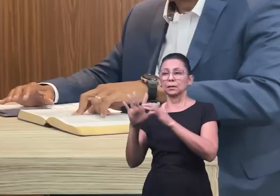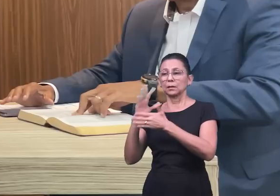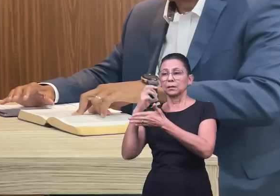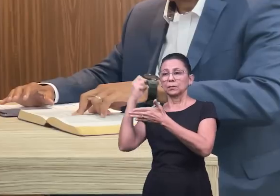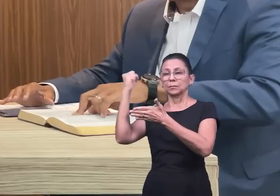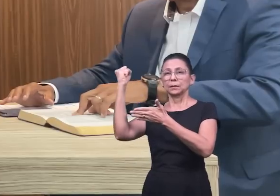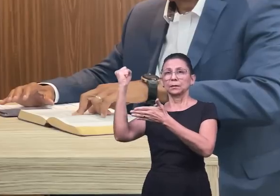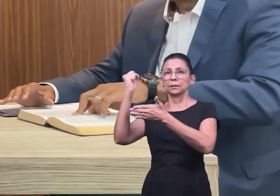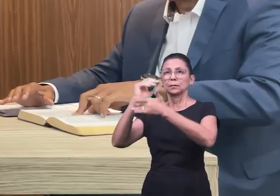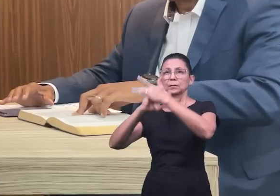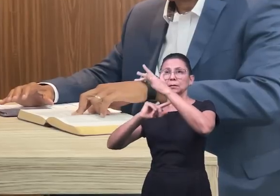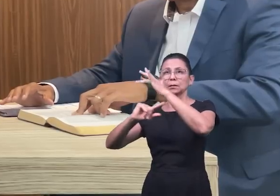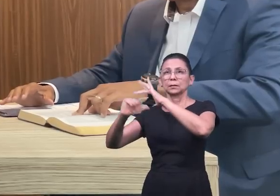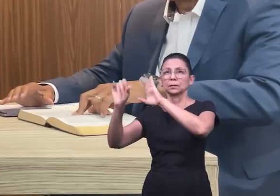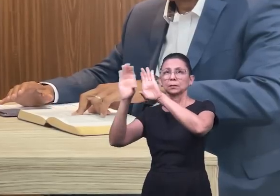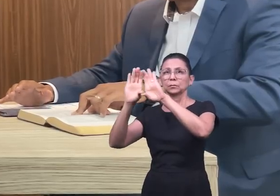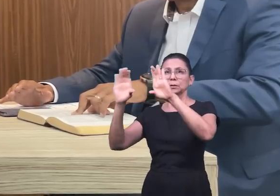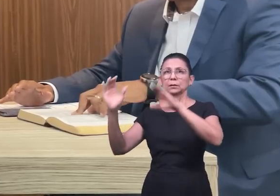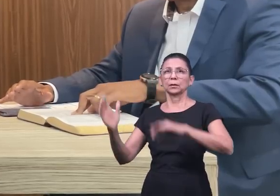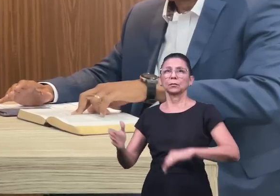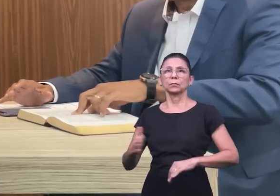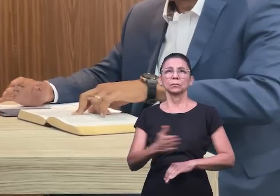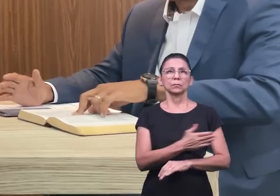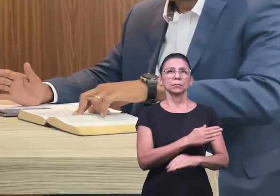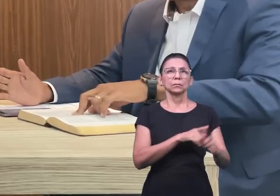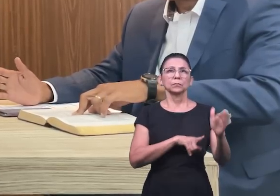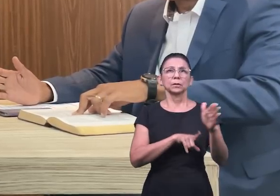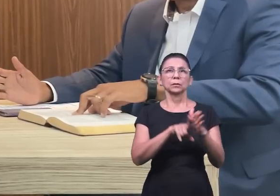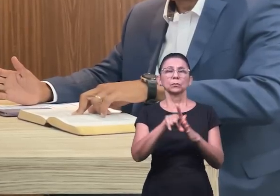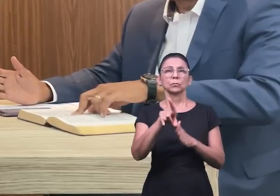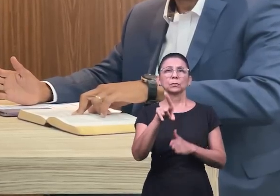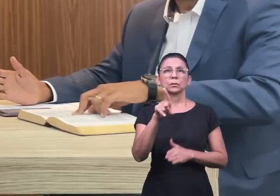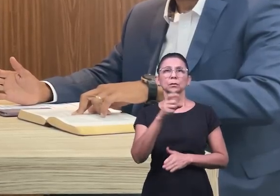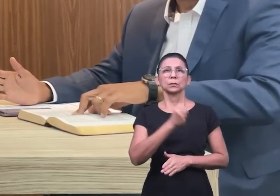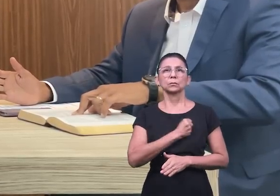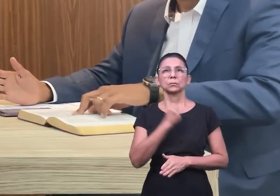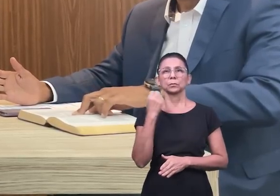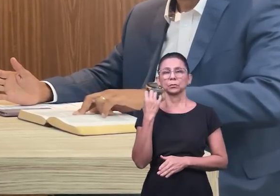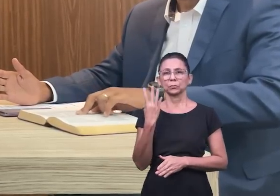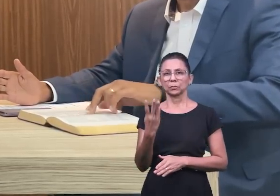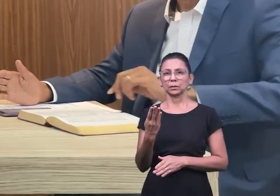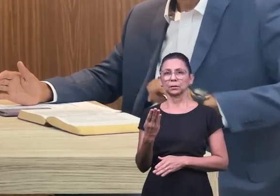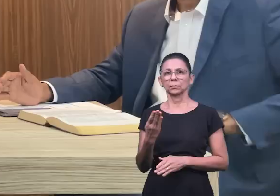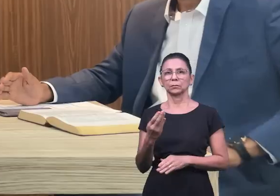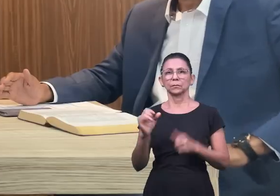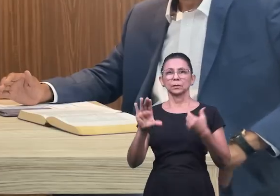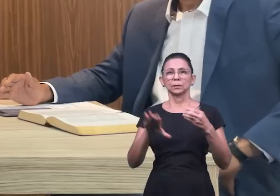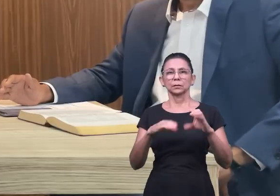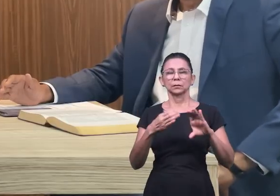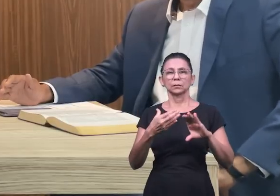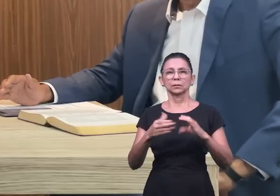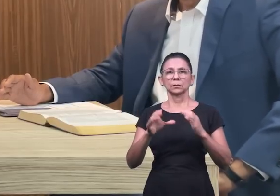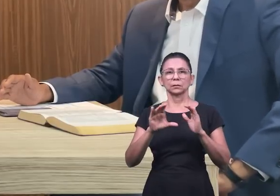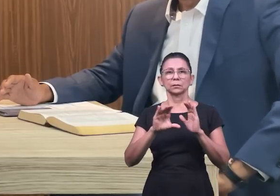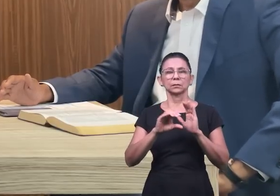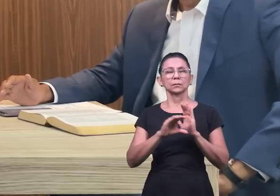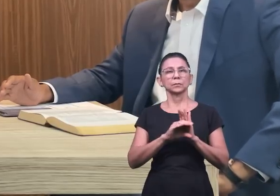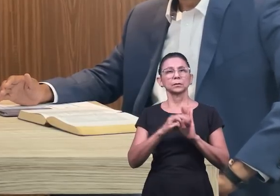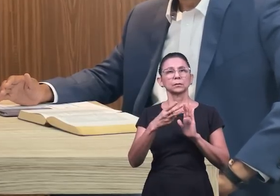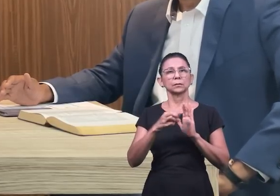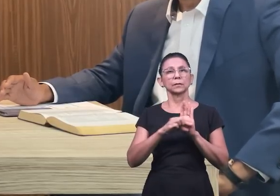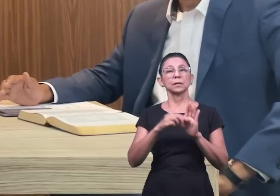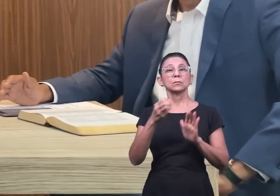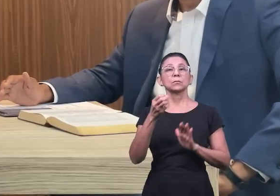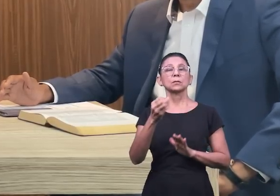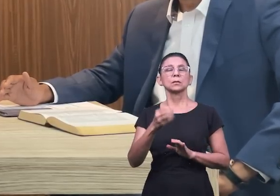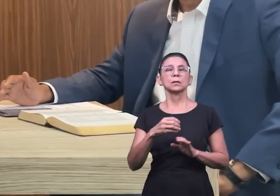sua igreja para a eternidade. Amém. Pergunta número 4. Lendo Cantares 3, verso